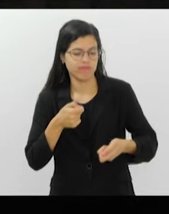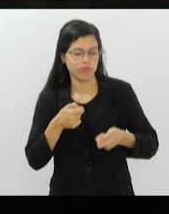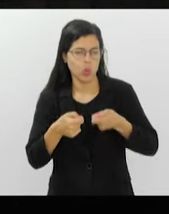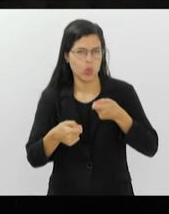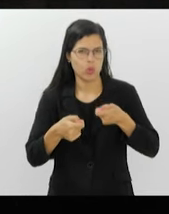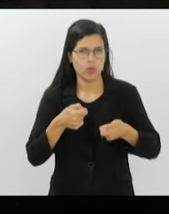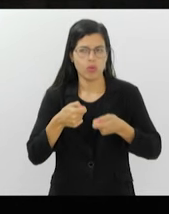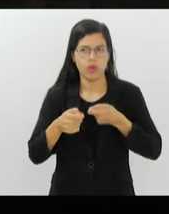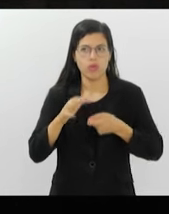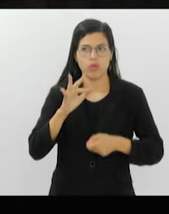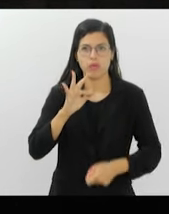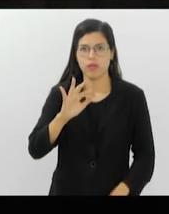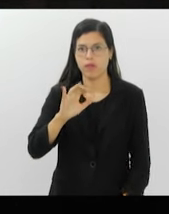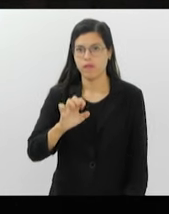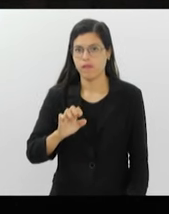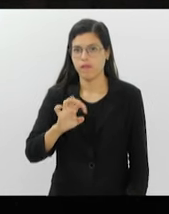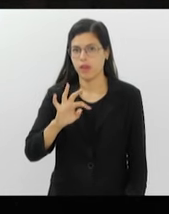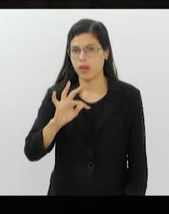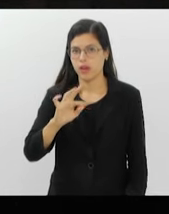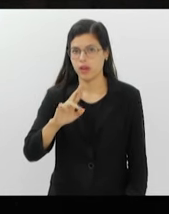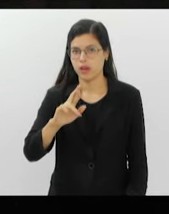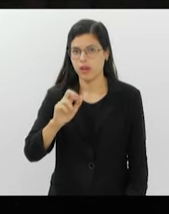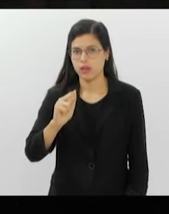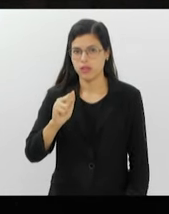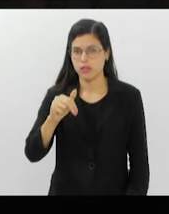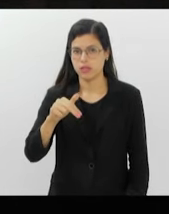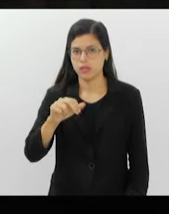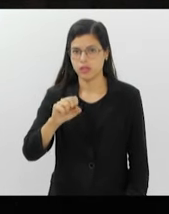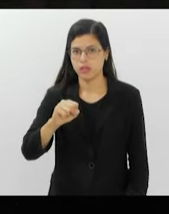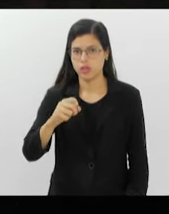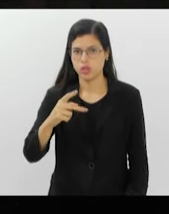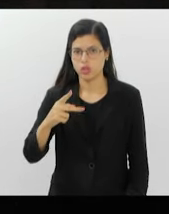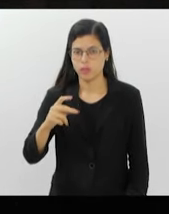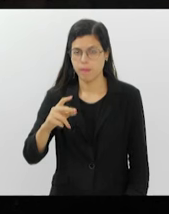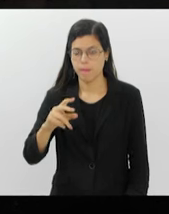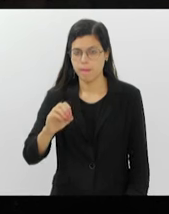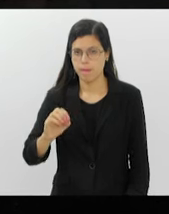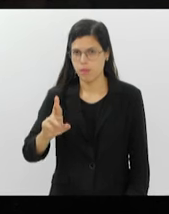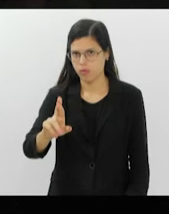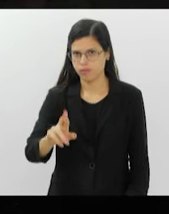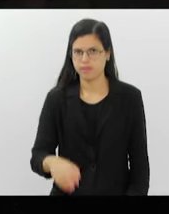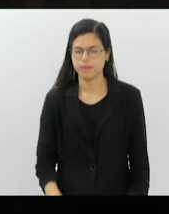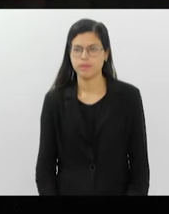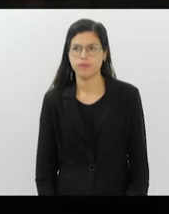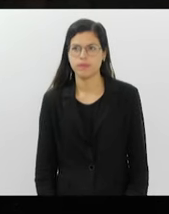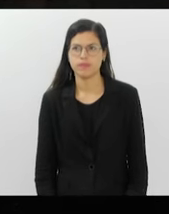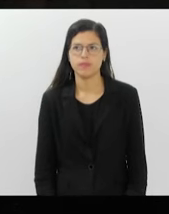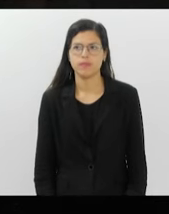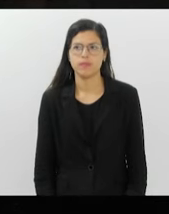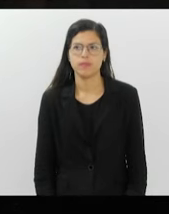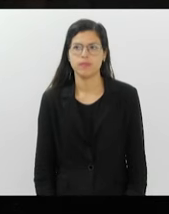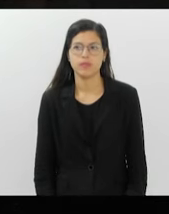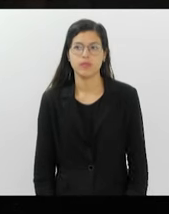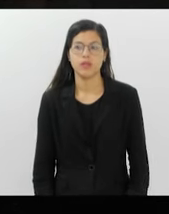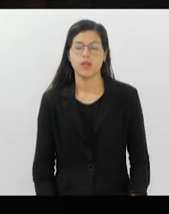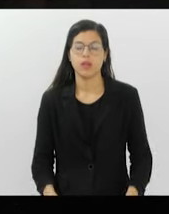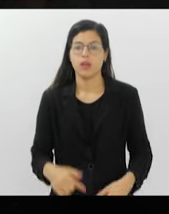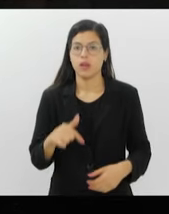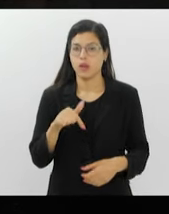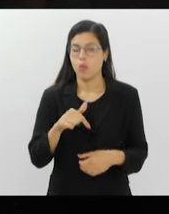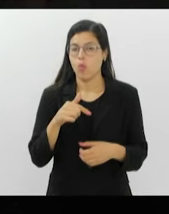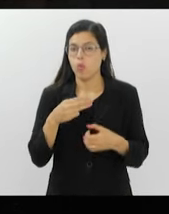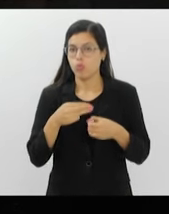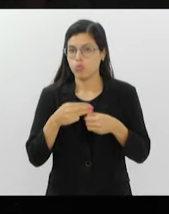fansport Além do mais mesmo na região metropolitana o município do Rio